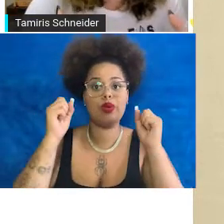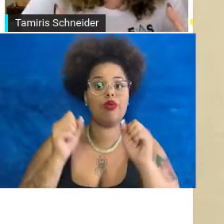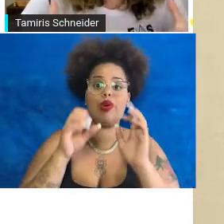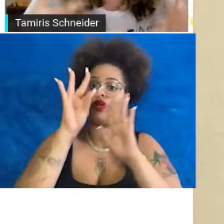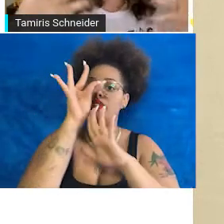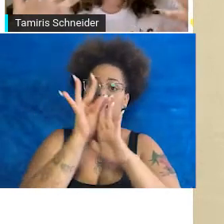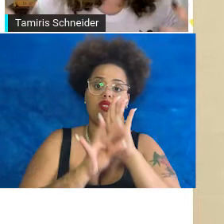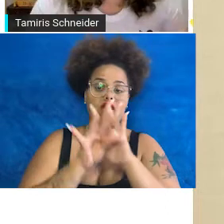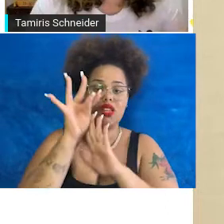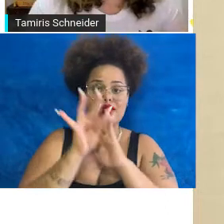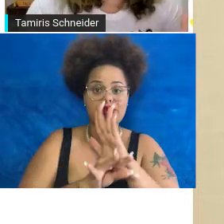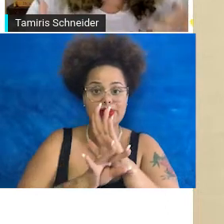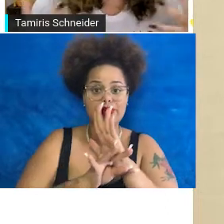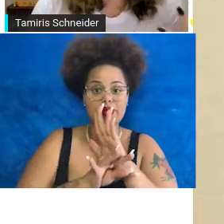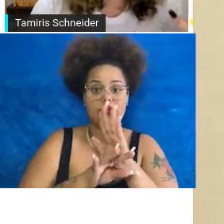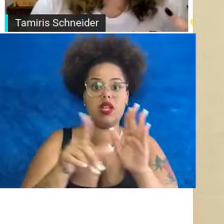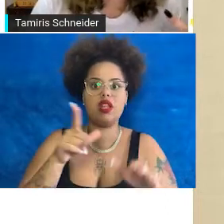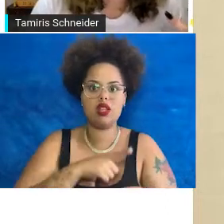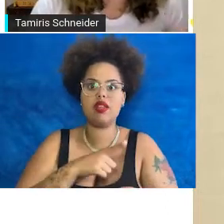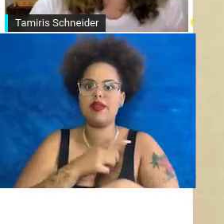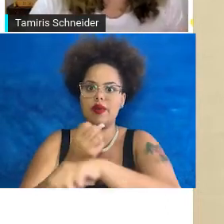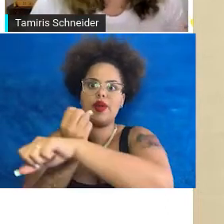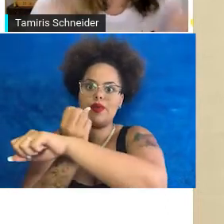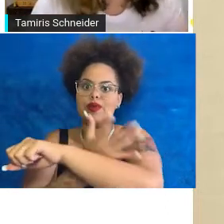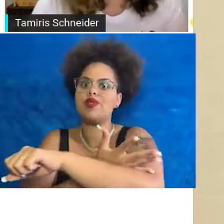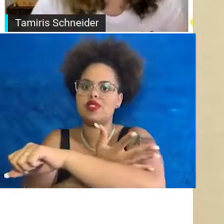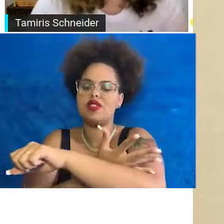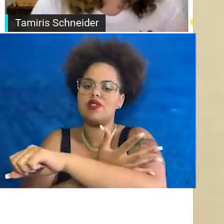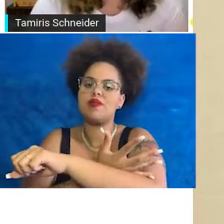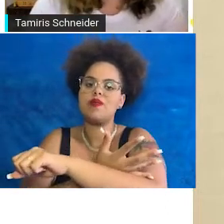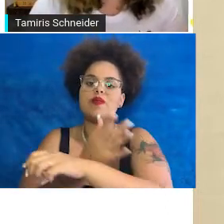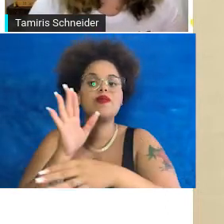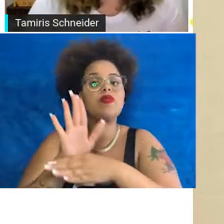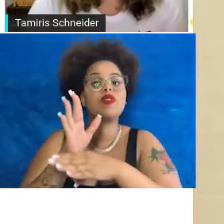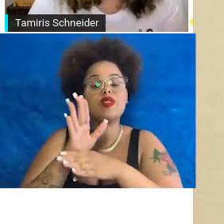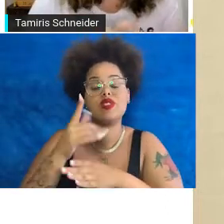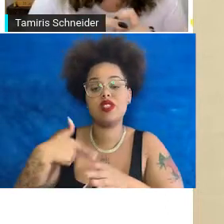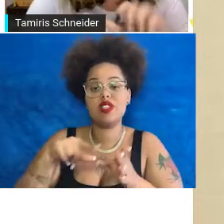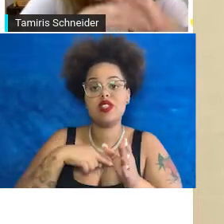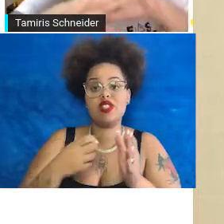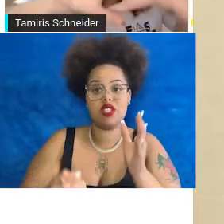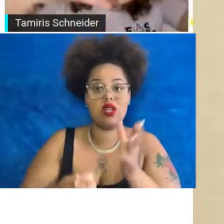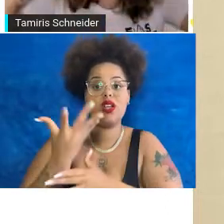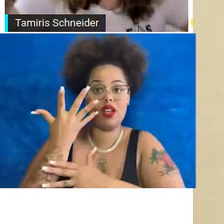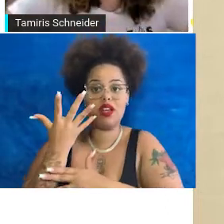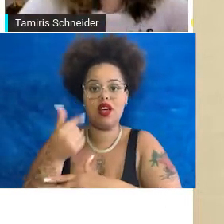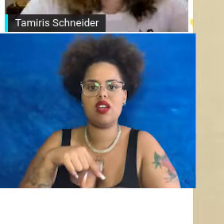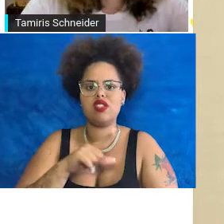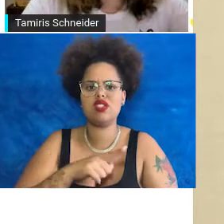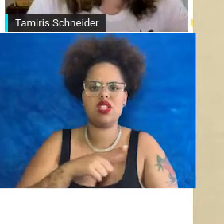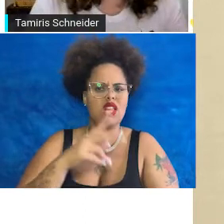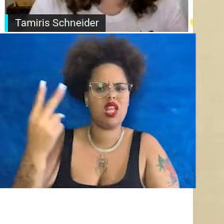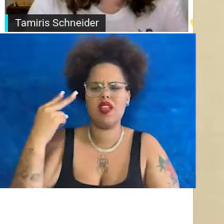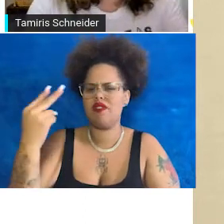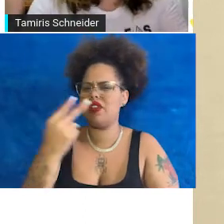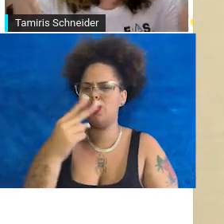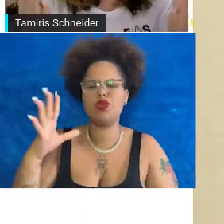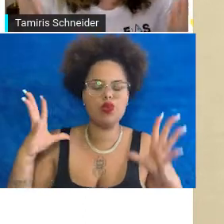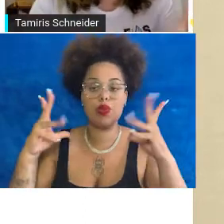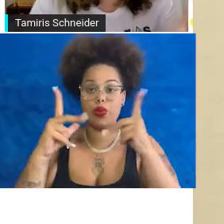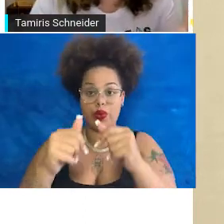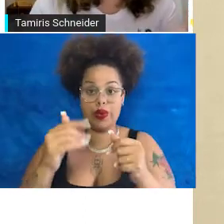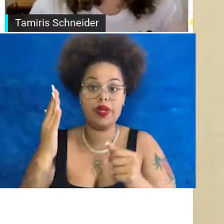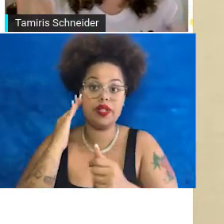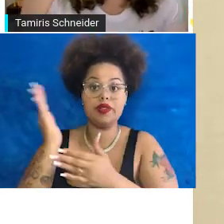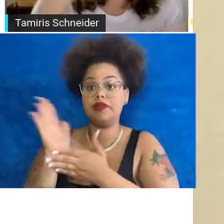textos que tenham essa emoção, né, do momento, para ajudar a gente a criar. A gente tem referência de tudo, mas sabendo